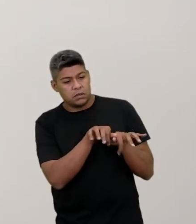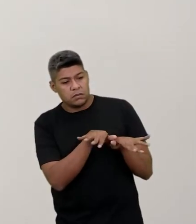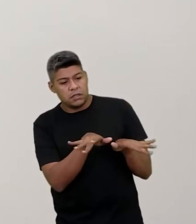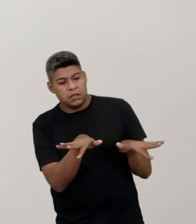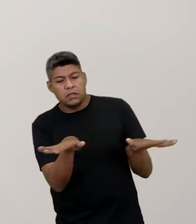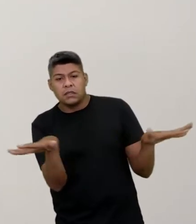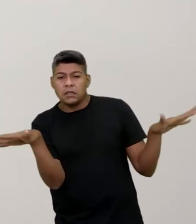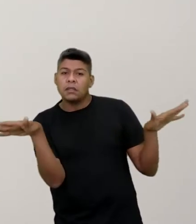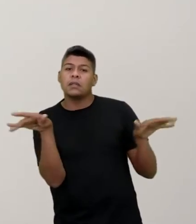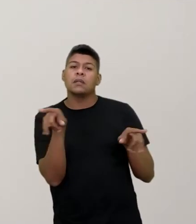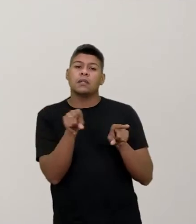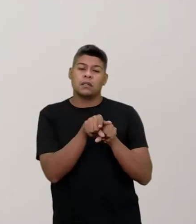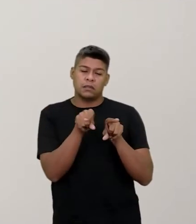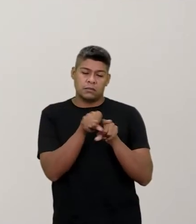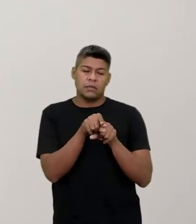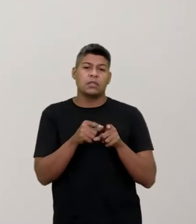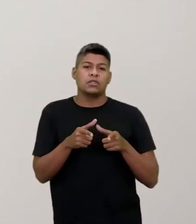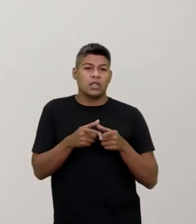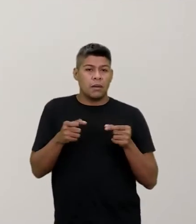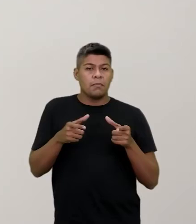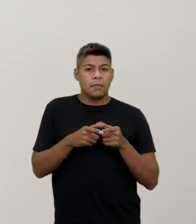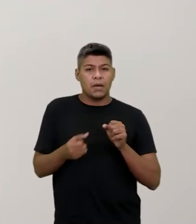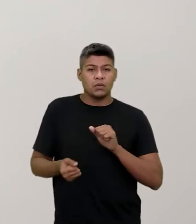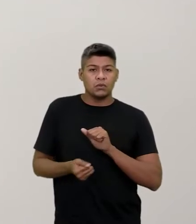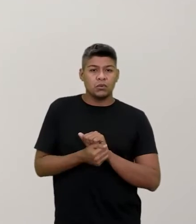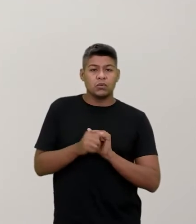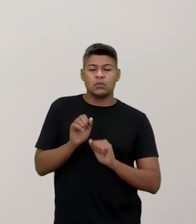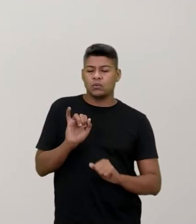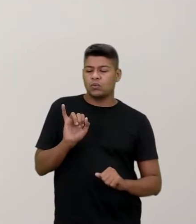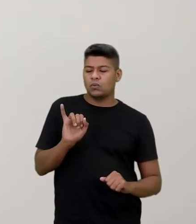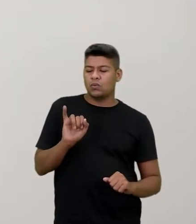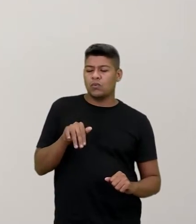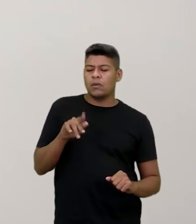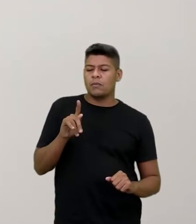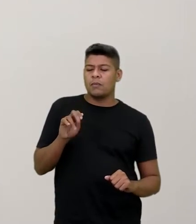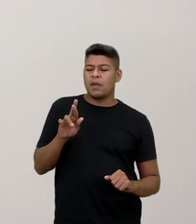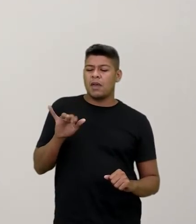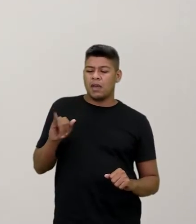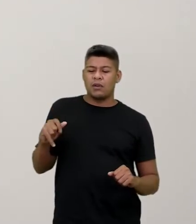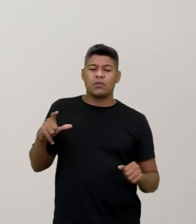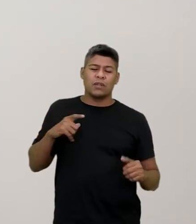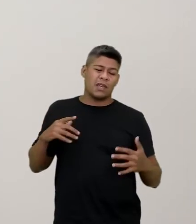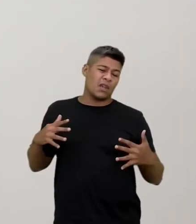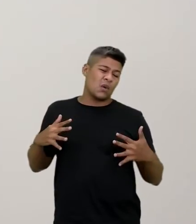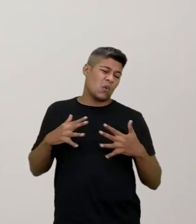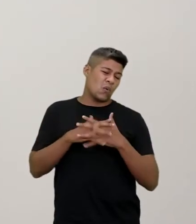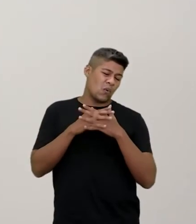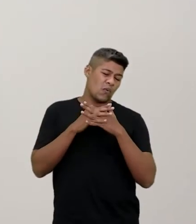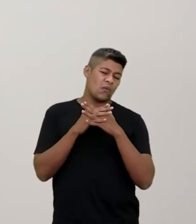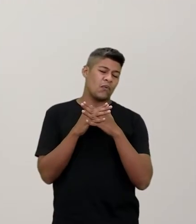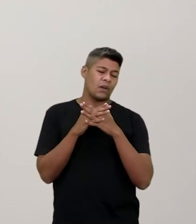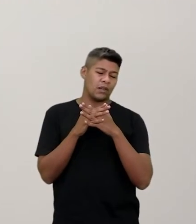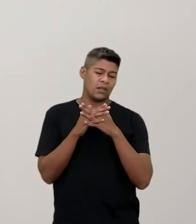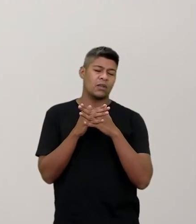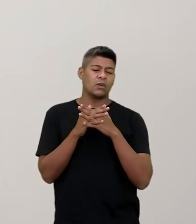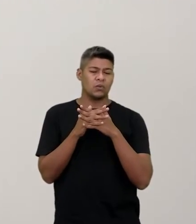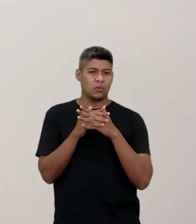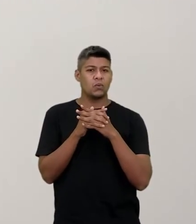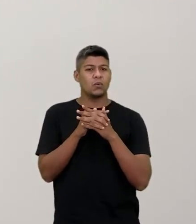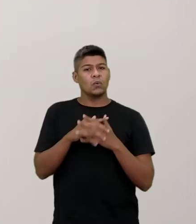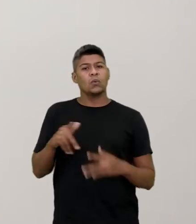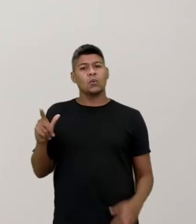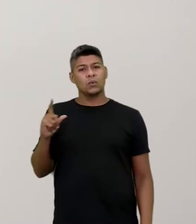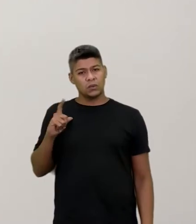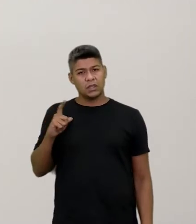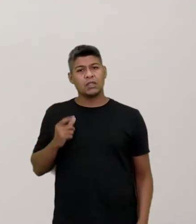e também o Japão imperialista, o Japão com diversos conflitos naquela península, né, com Okinawa, da